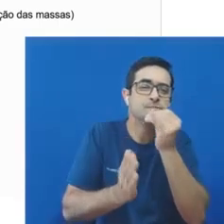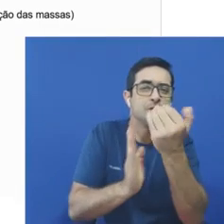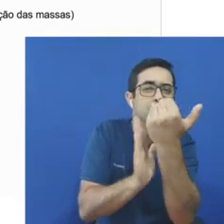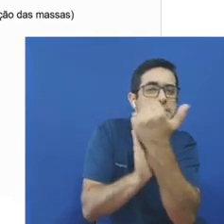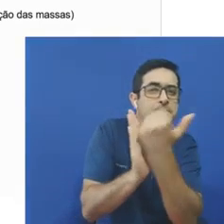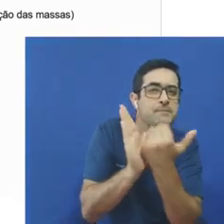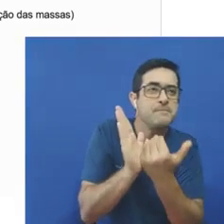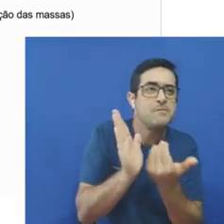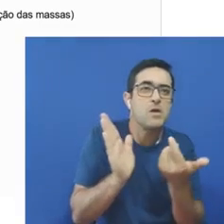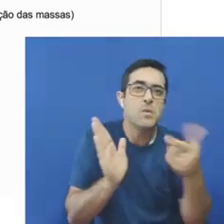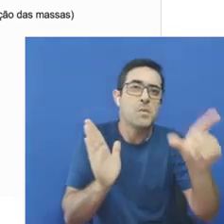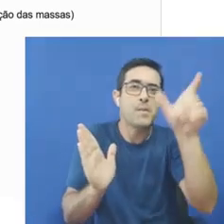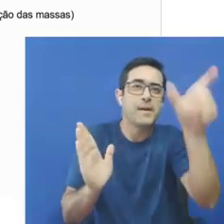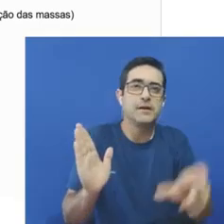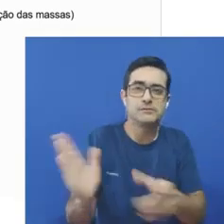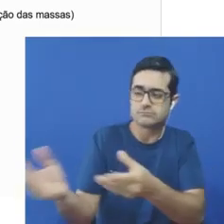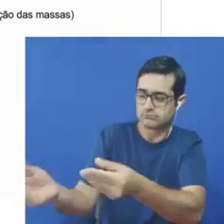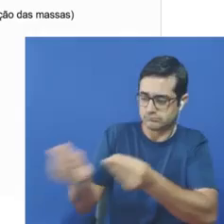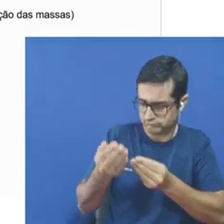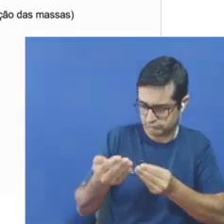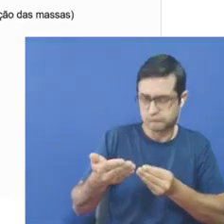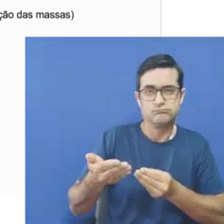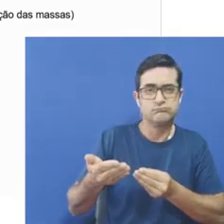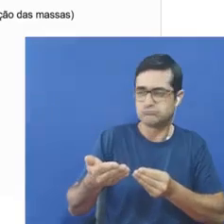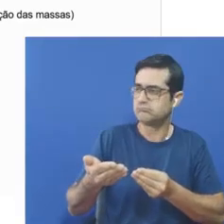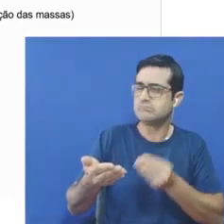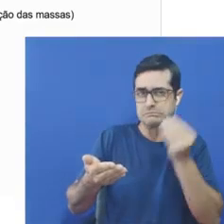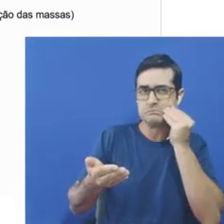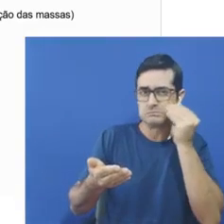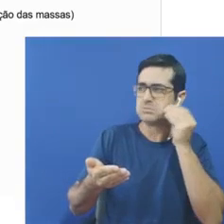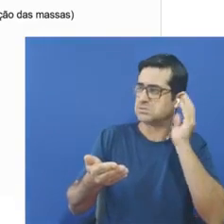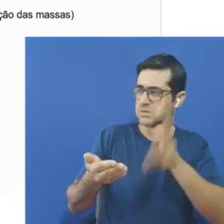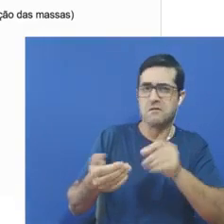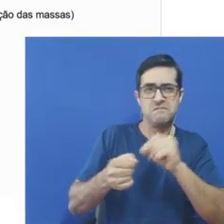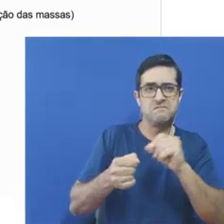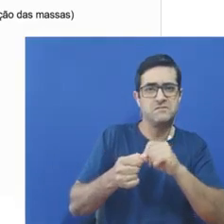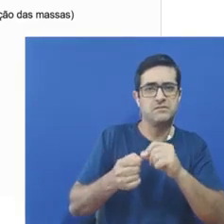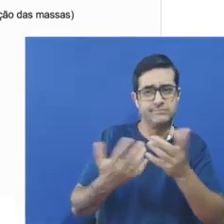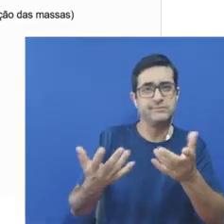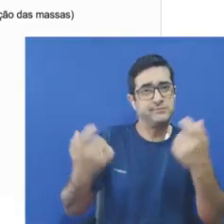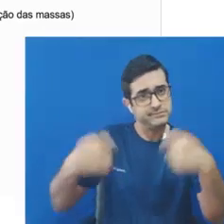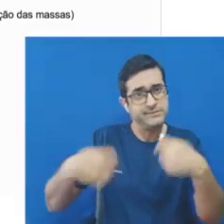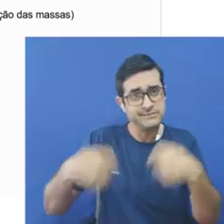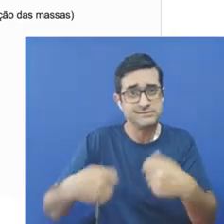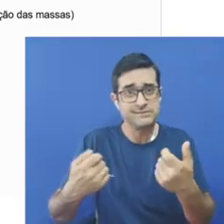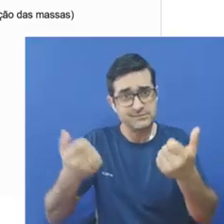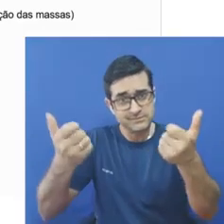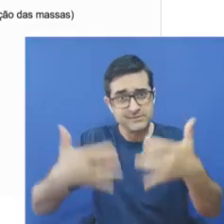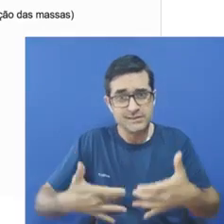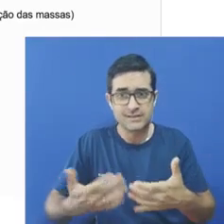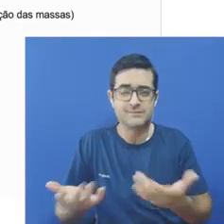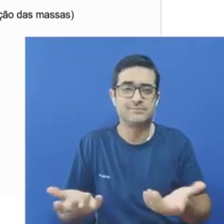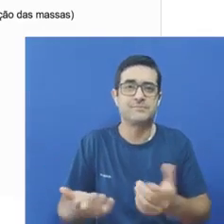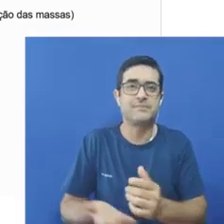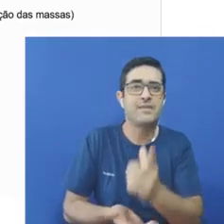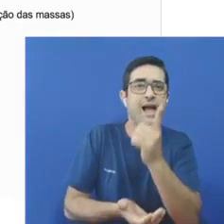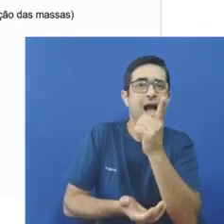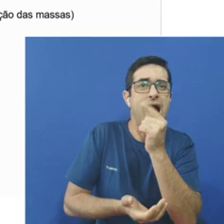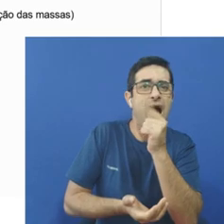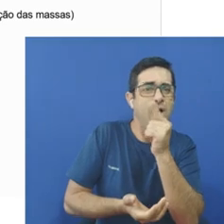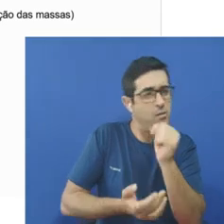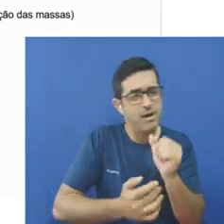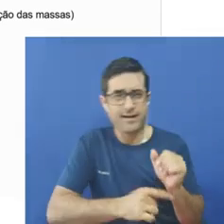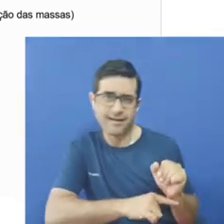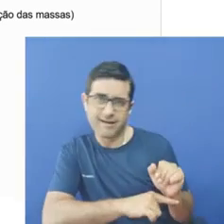disse, ó, essa receita eu testei, funciona, mas eu tenho que dizer o estado físico. Por exemplo, se eu colocasse água na forma gasosa